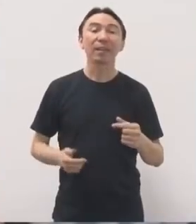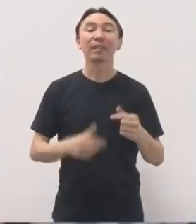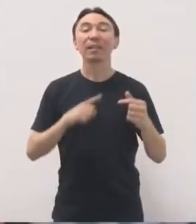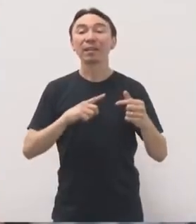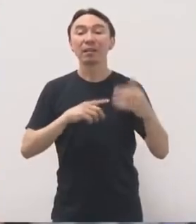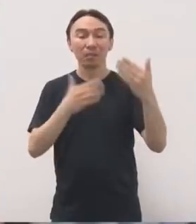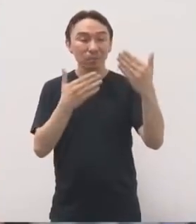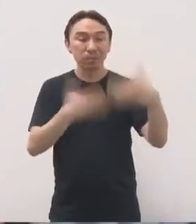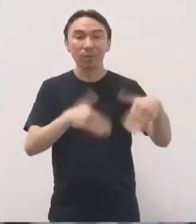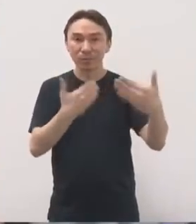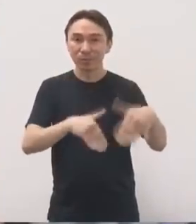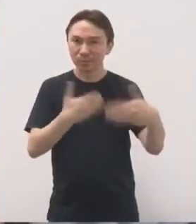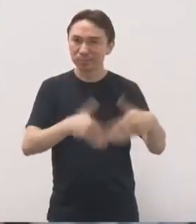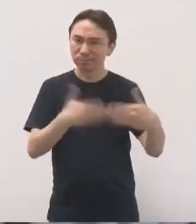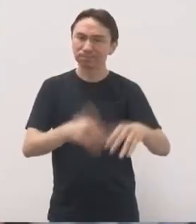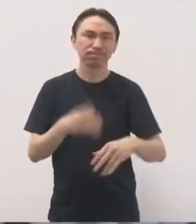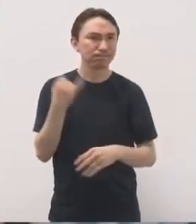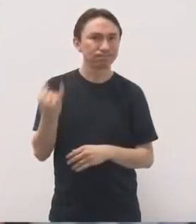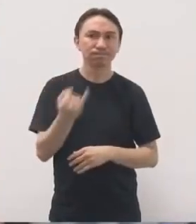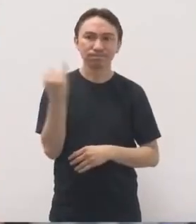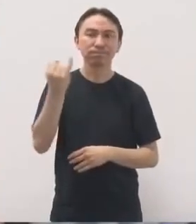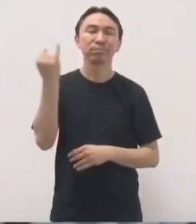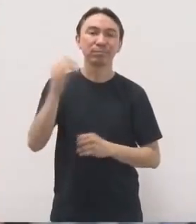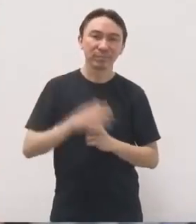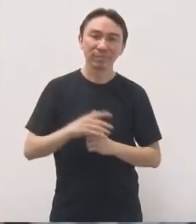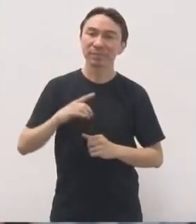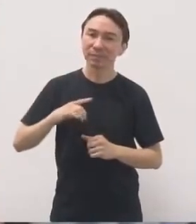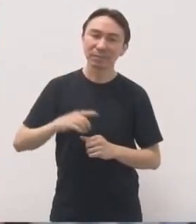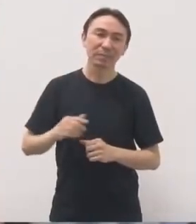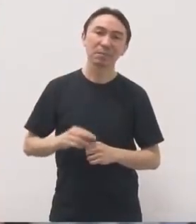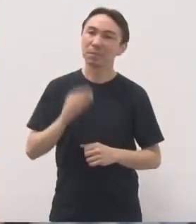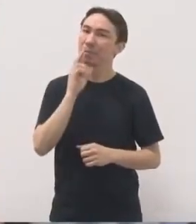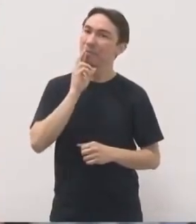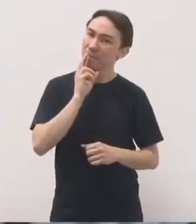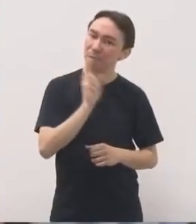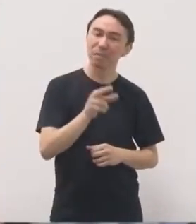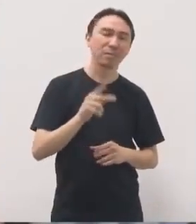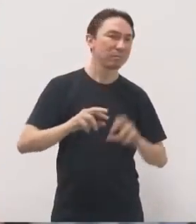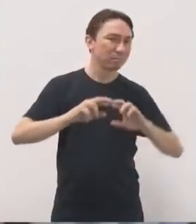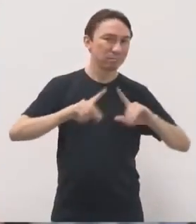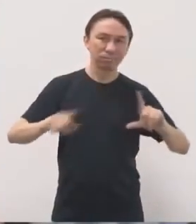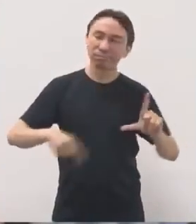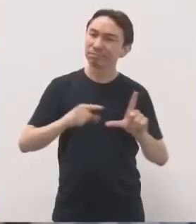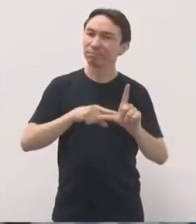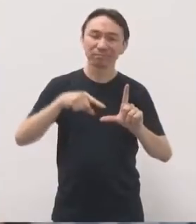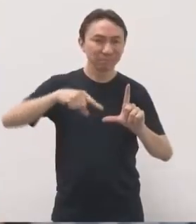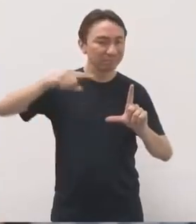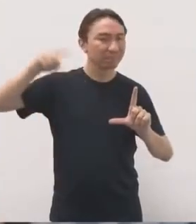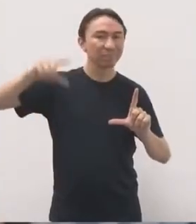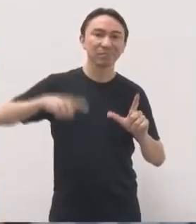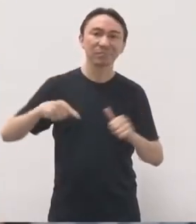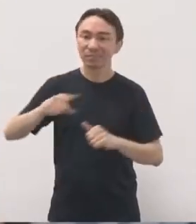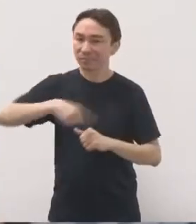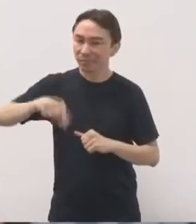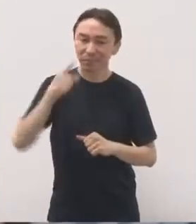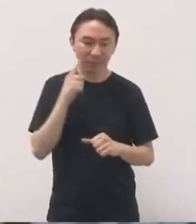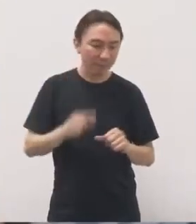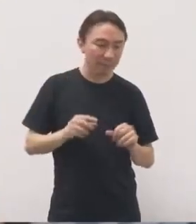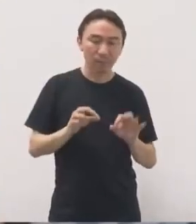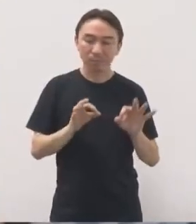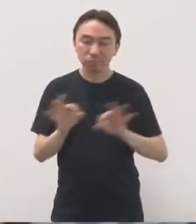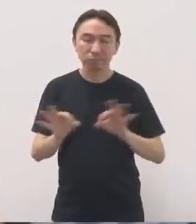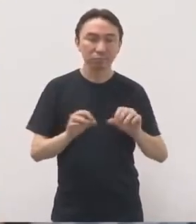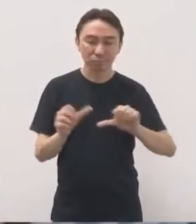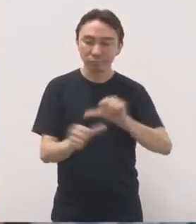larga escala, que vai trazer importantes resultados e diagnósticos e subsídios para as nossas intervenções pedagógicas. Vou